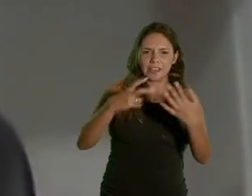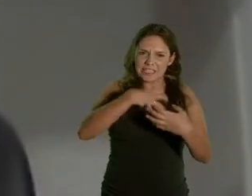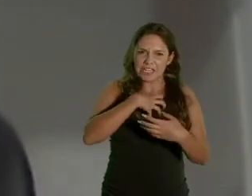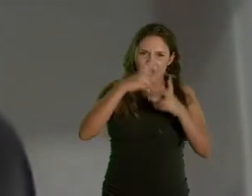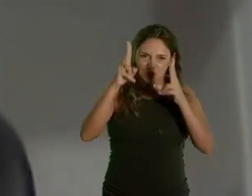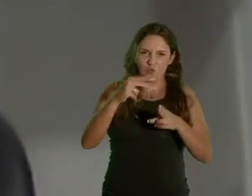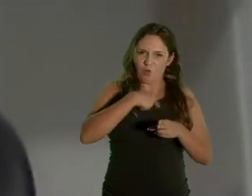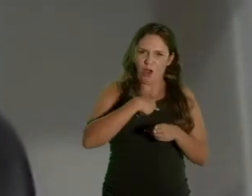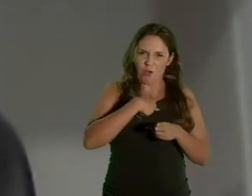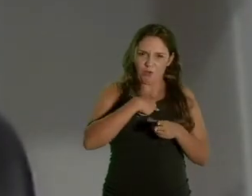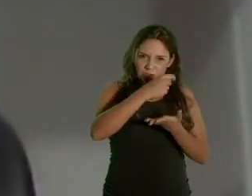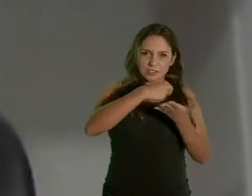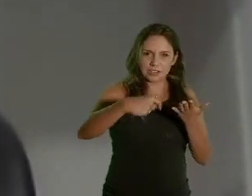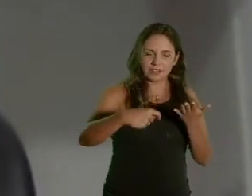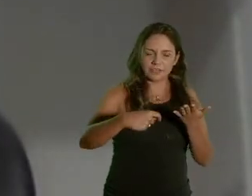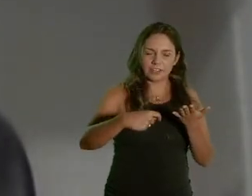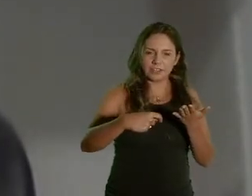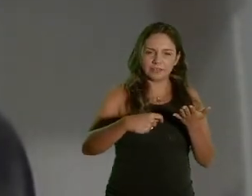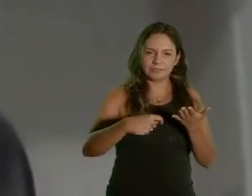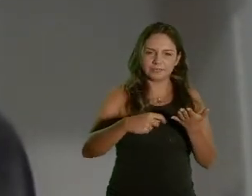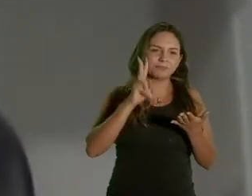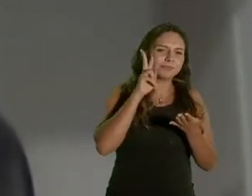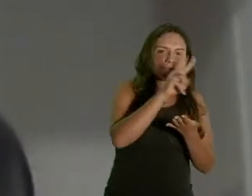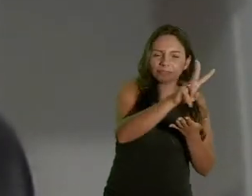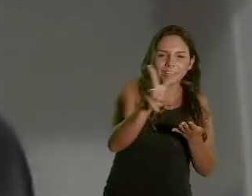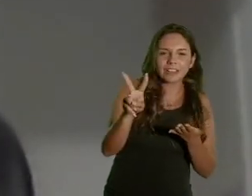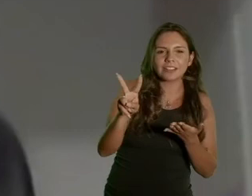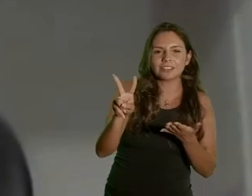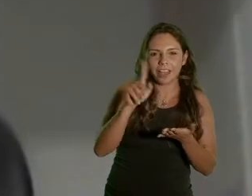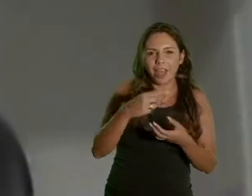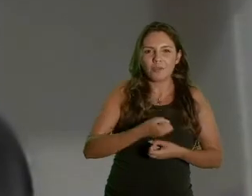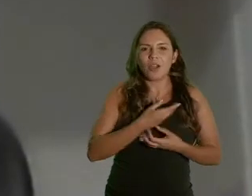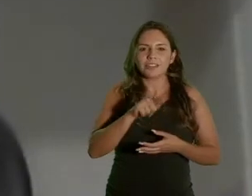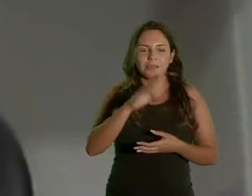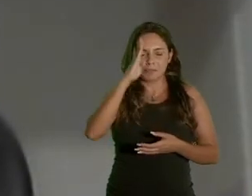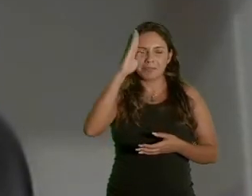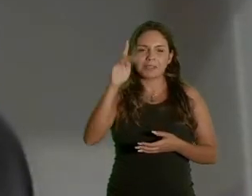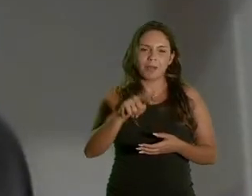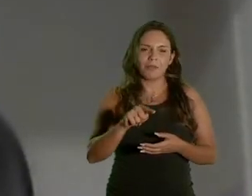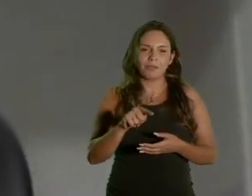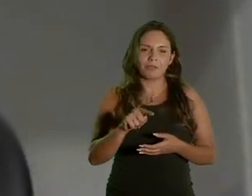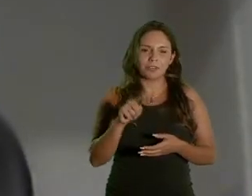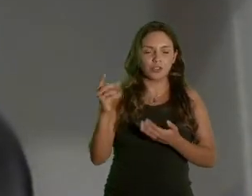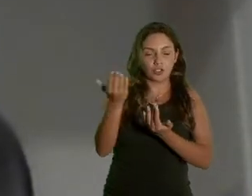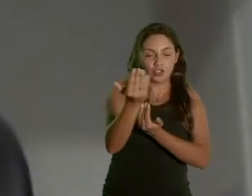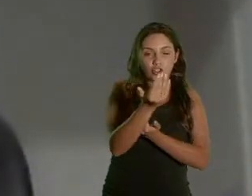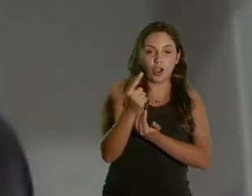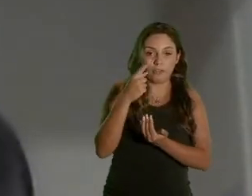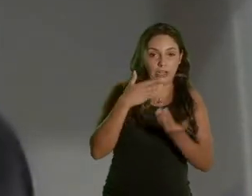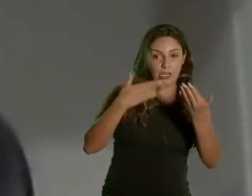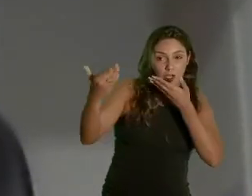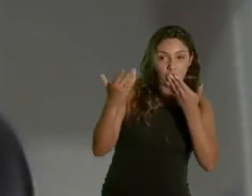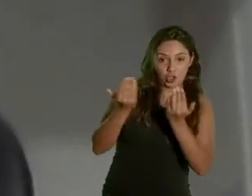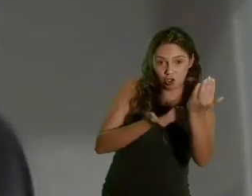você descreveu, ou eu penso exatamente igual, eu vejo que aí a função da poesia, principalmente entre os jovens, de jovem para